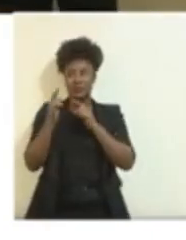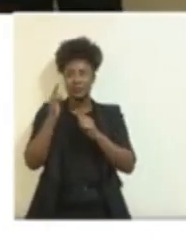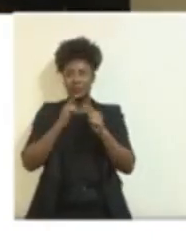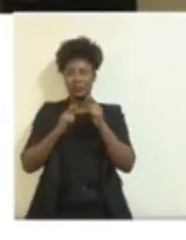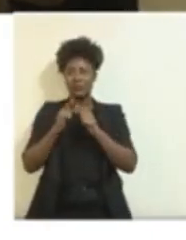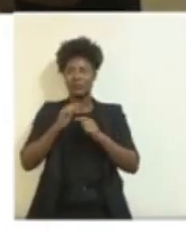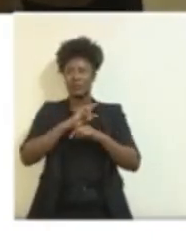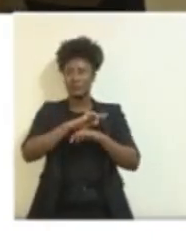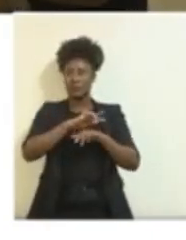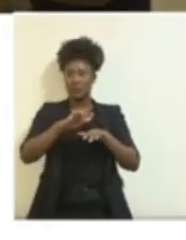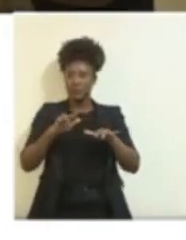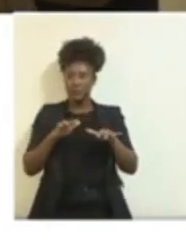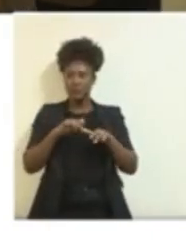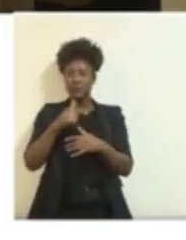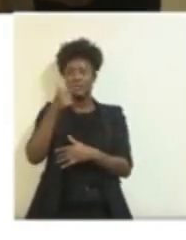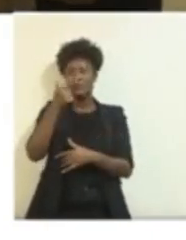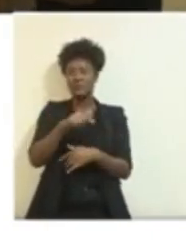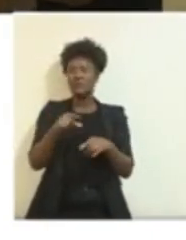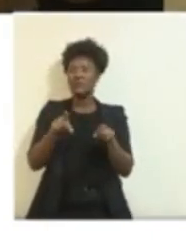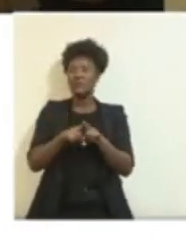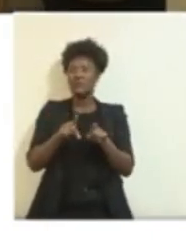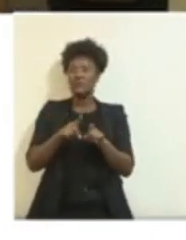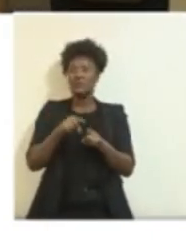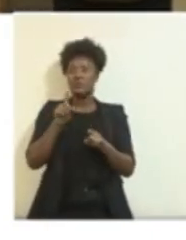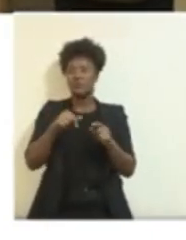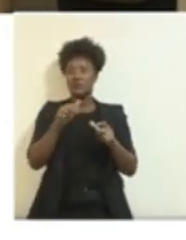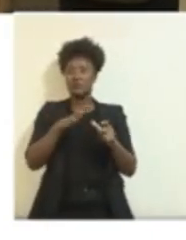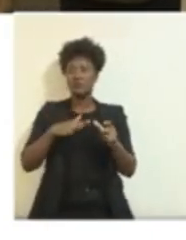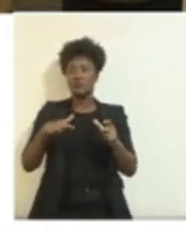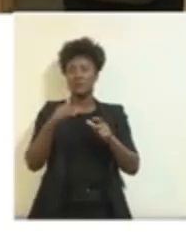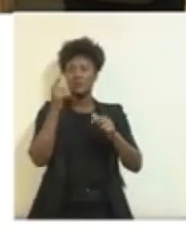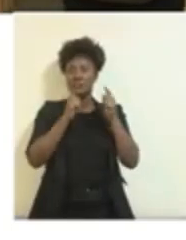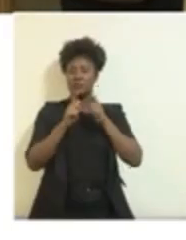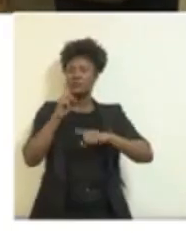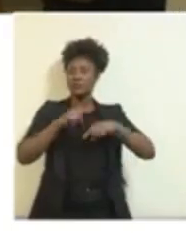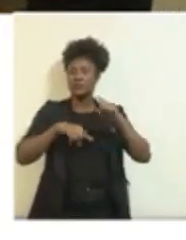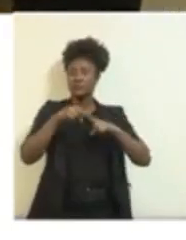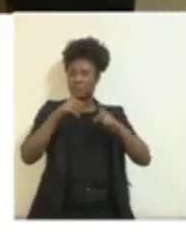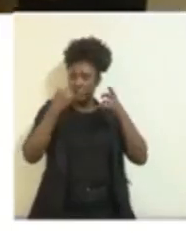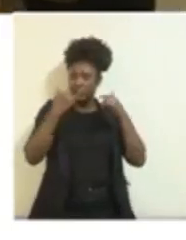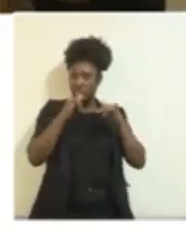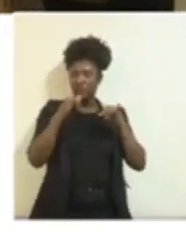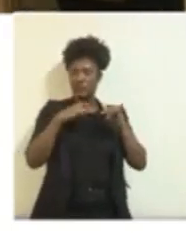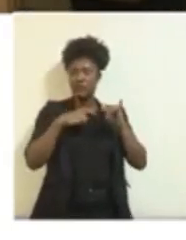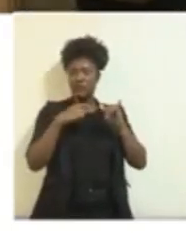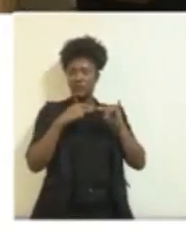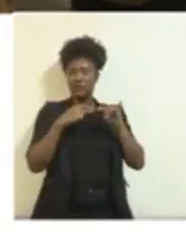serviços equistêmicos. E, ao mesmo tempo, e na mesma área, a atividade pecuária produz alimentos de excelente